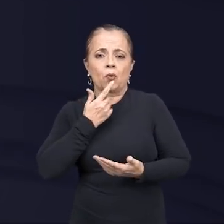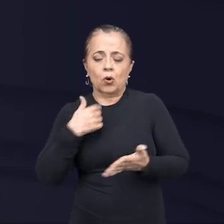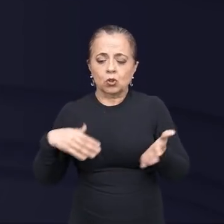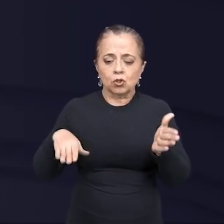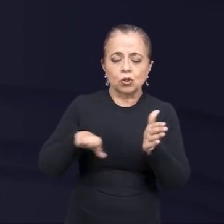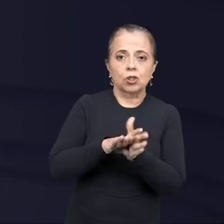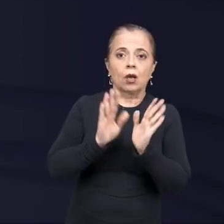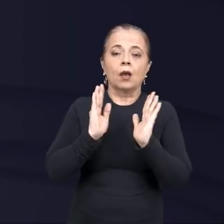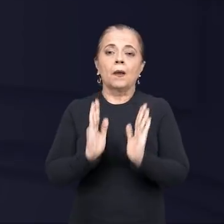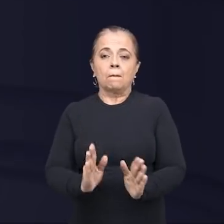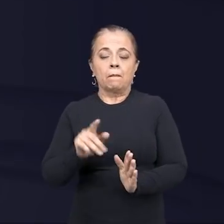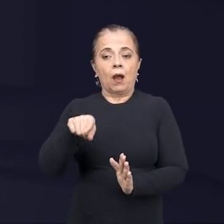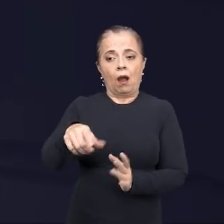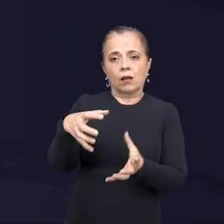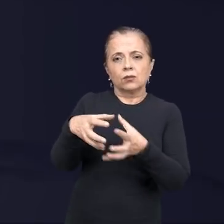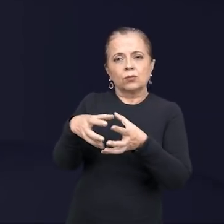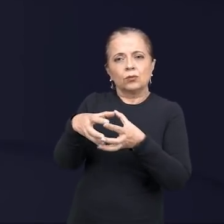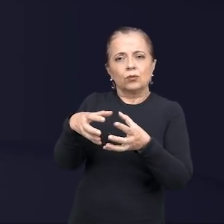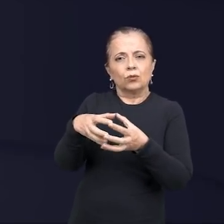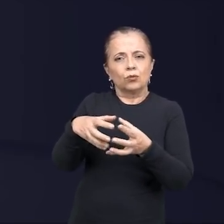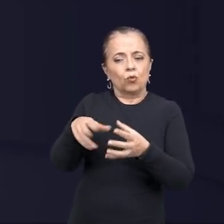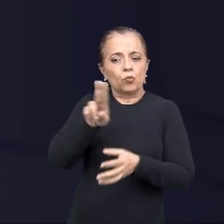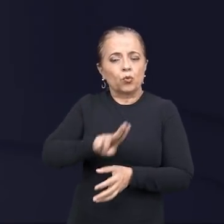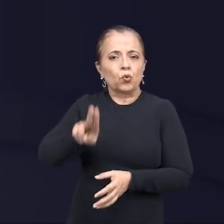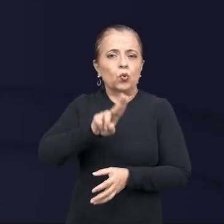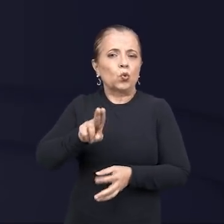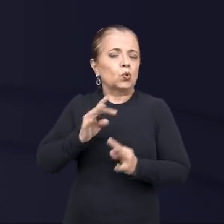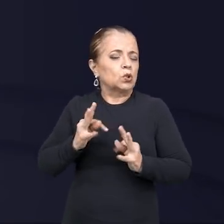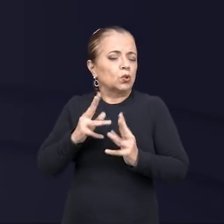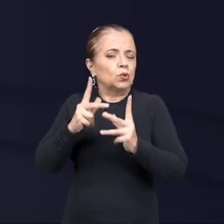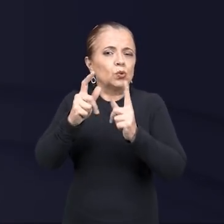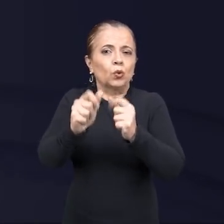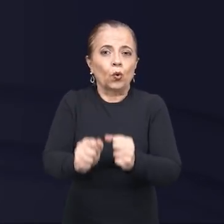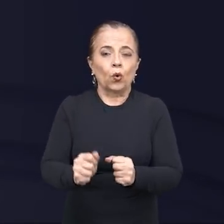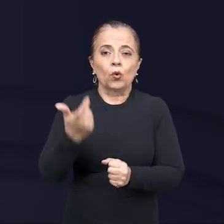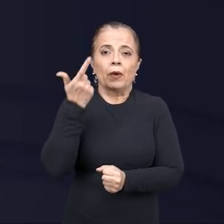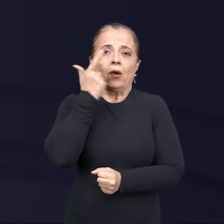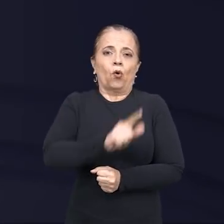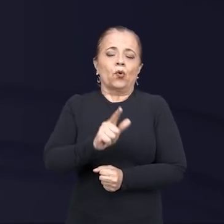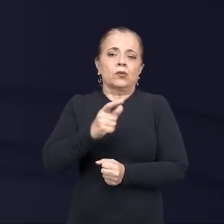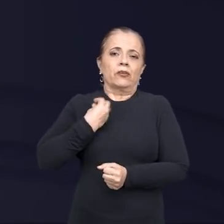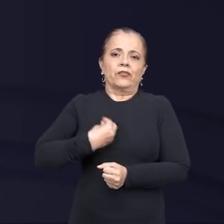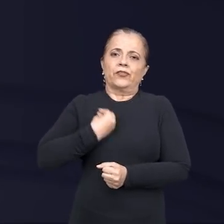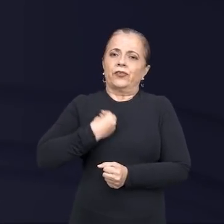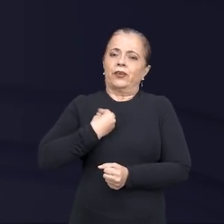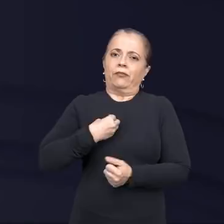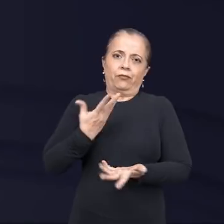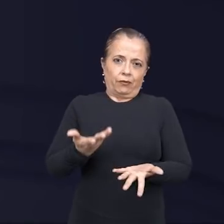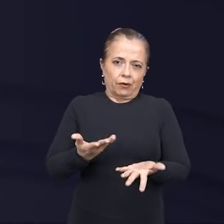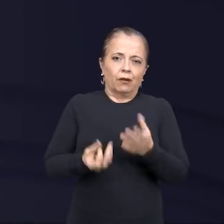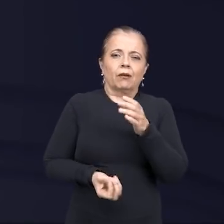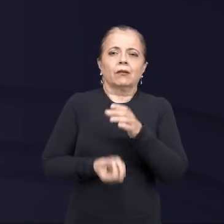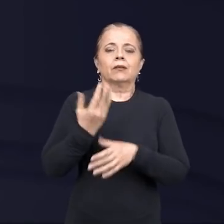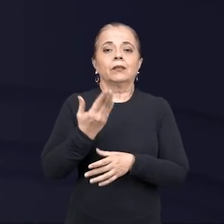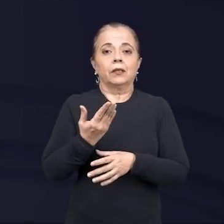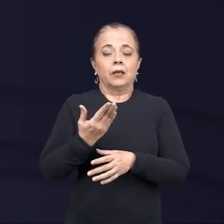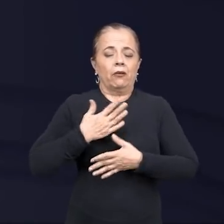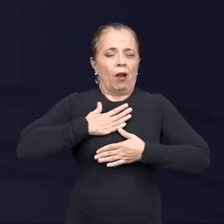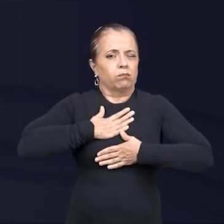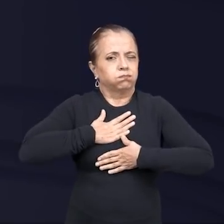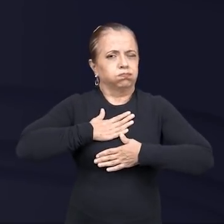equipe adota todos os procedimentos ao alcance da medicina para poder ressuscitá-lo, fazem